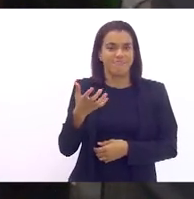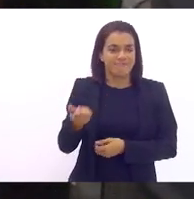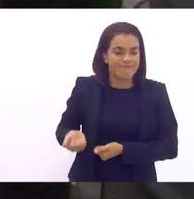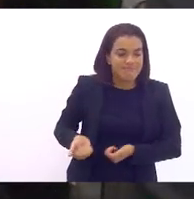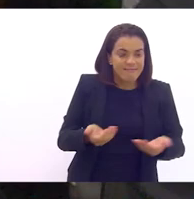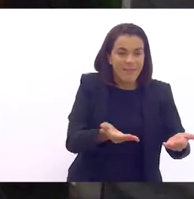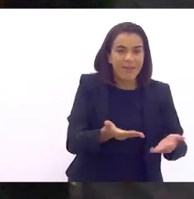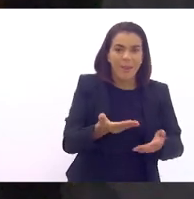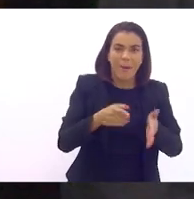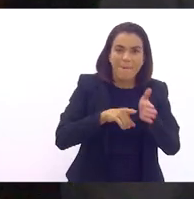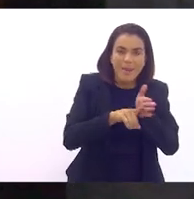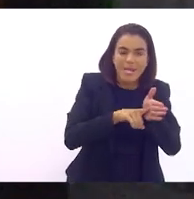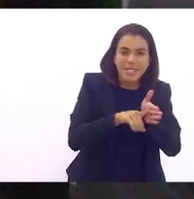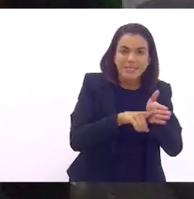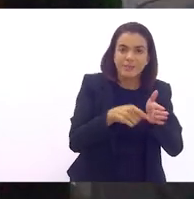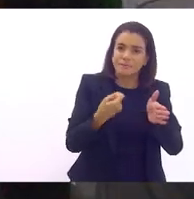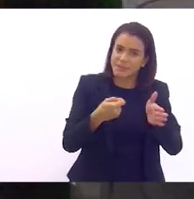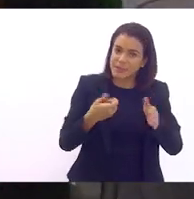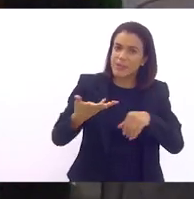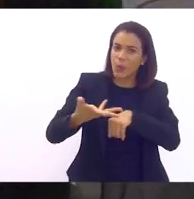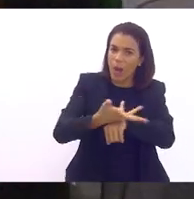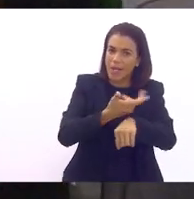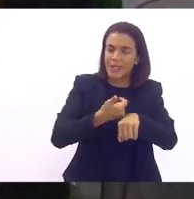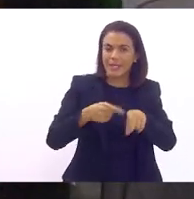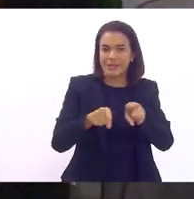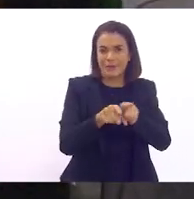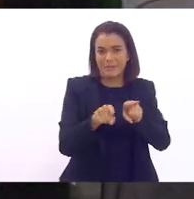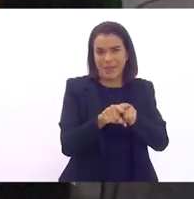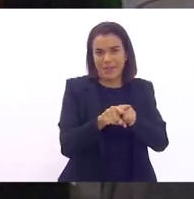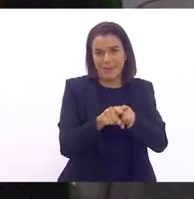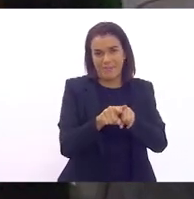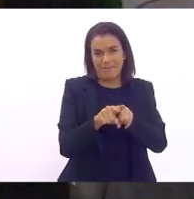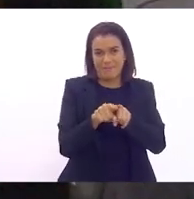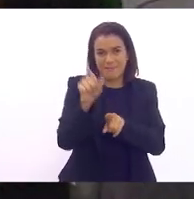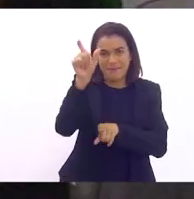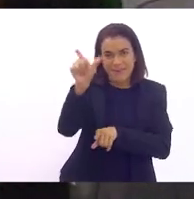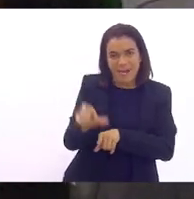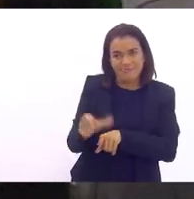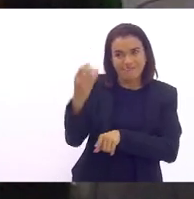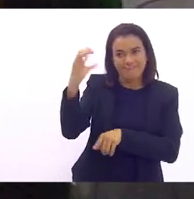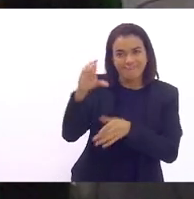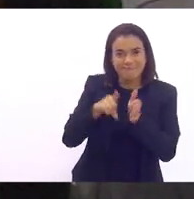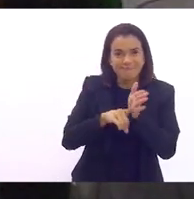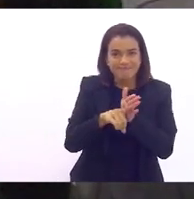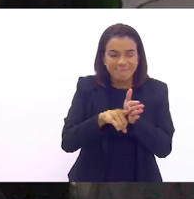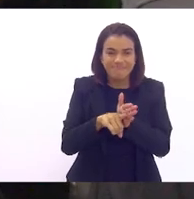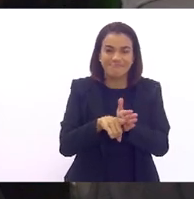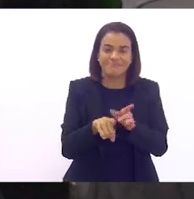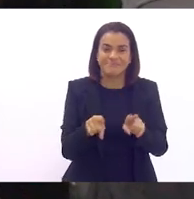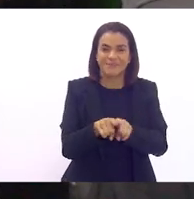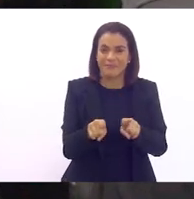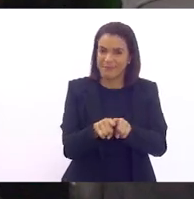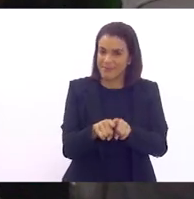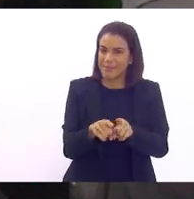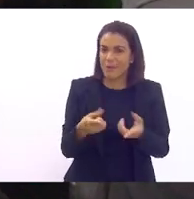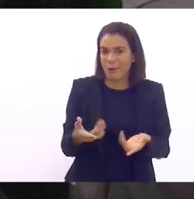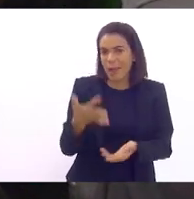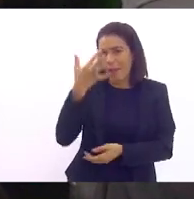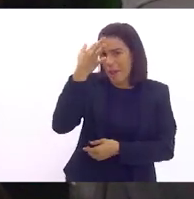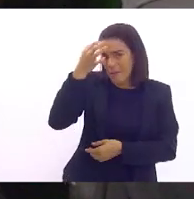que dá uma vida de ponta pros pesquisadores que a gente quer aqui eu acho que é um contra